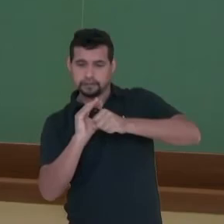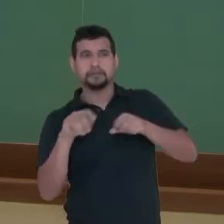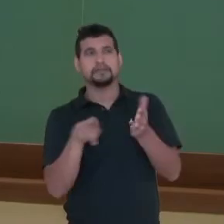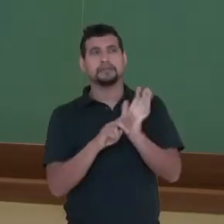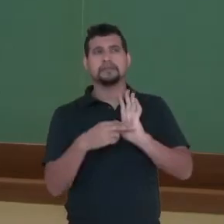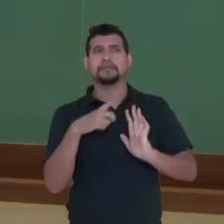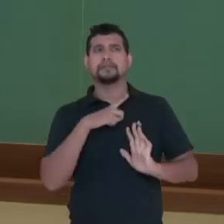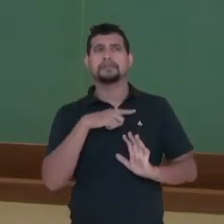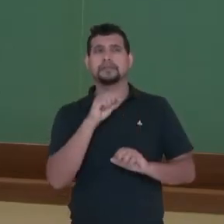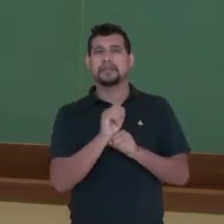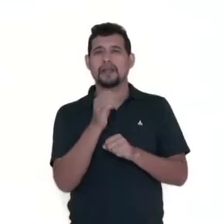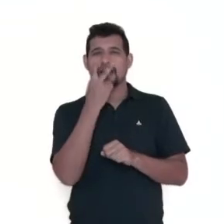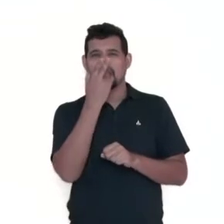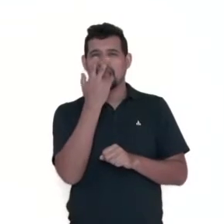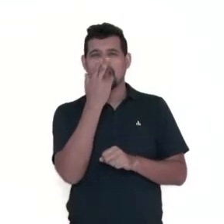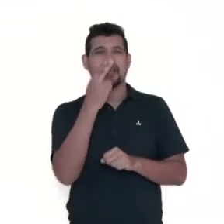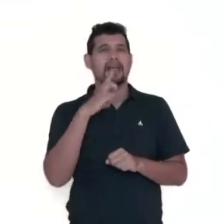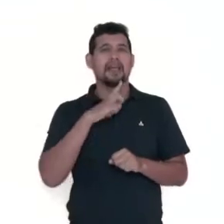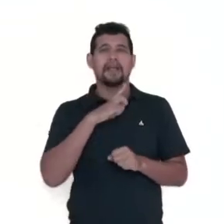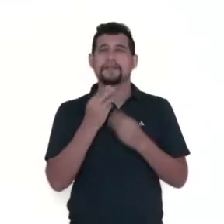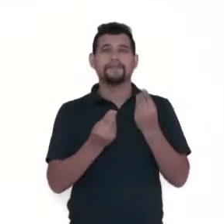com